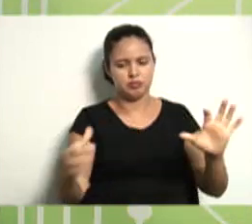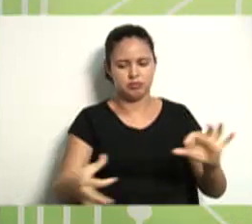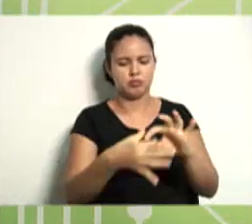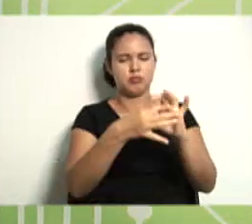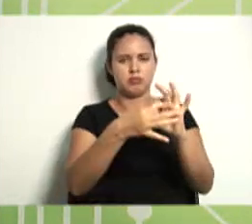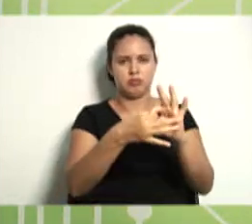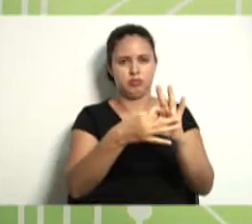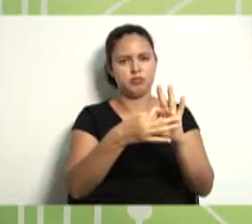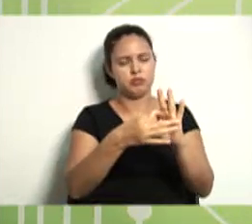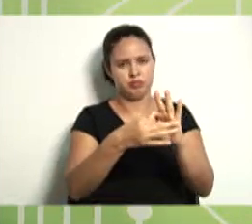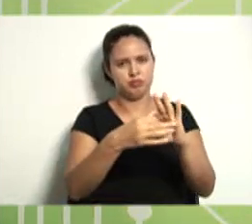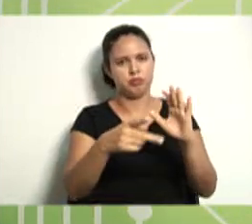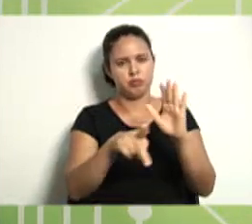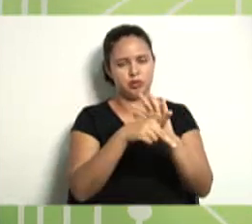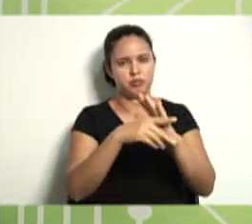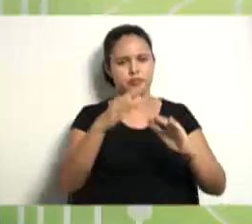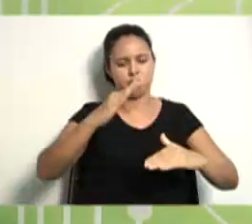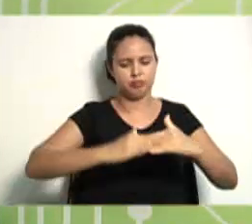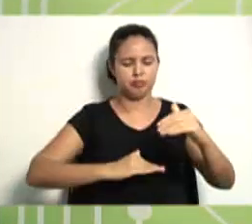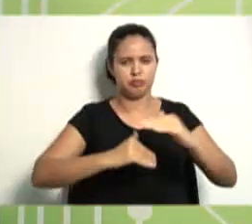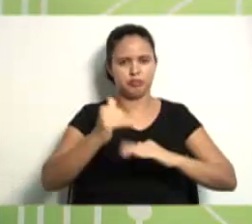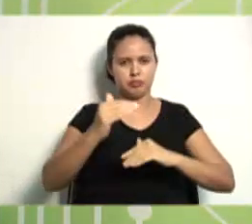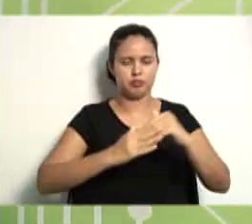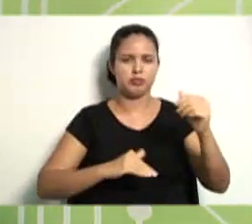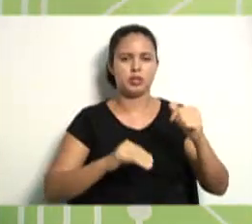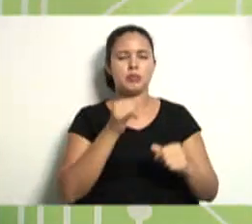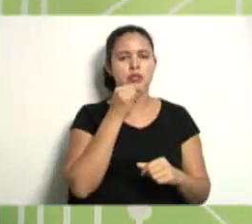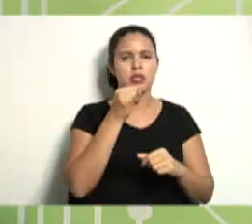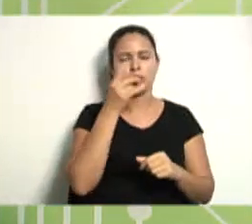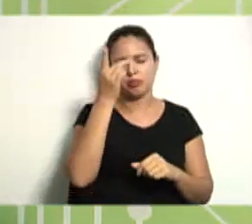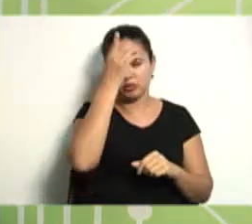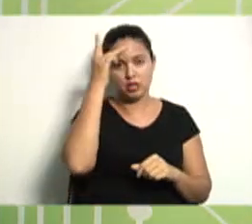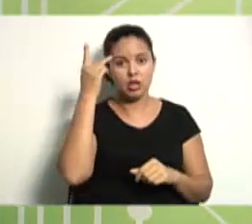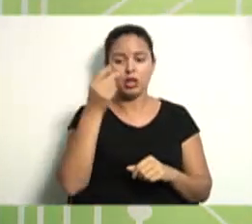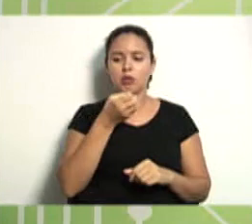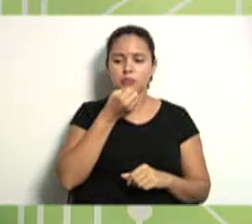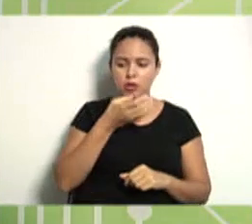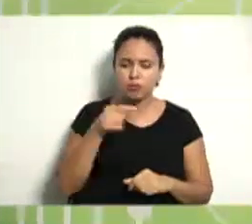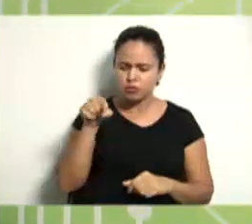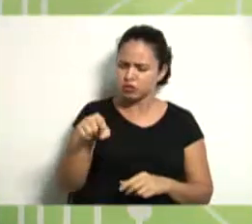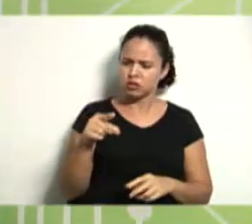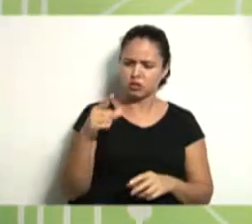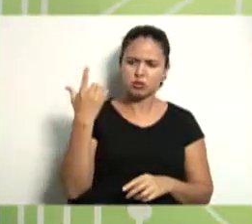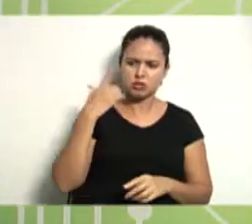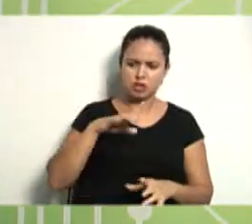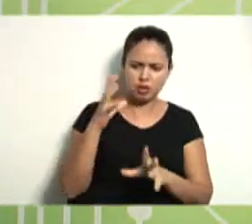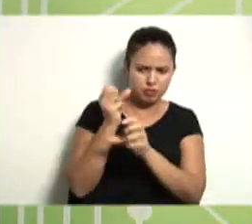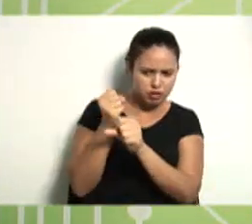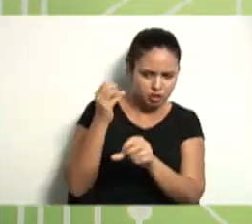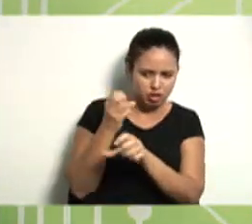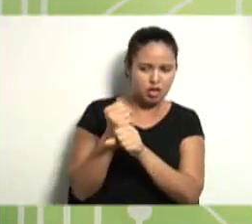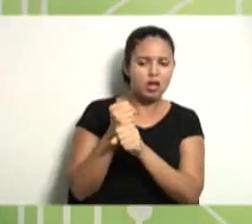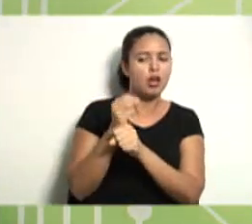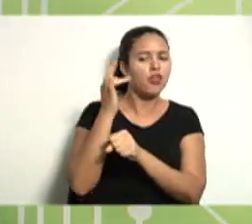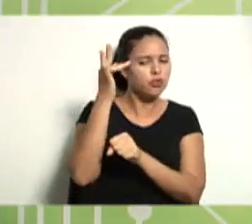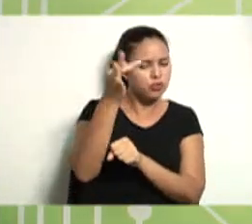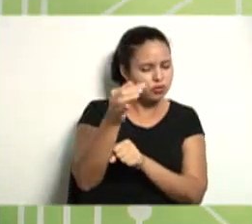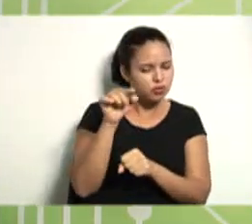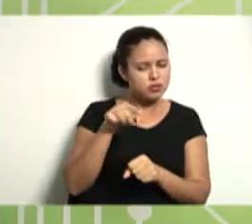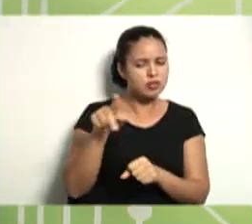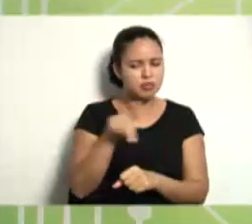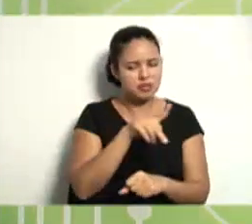confere. Então, você é bom de cálculo, as pessoas já direcionam. Vai ser professor de matemática, vai